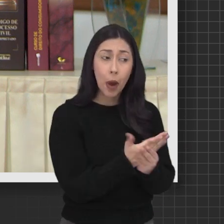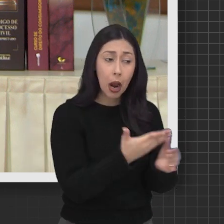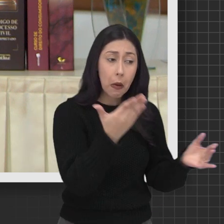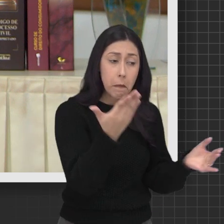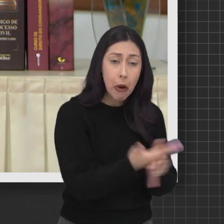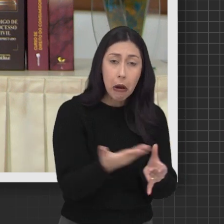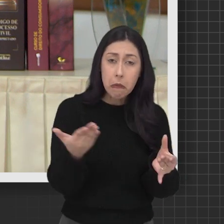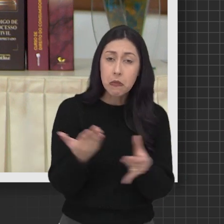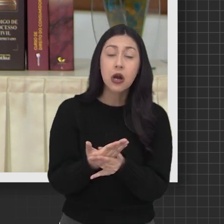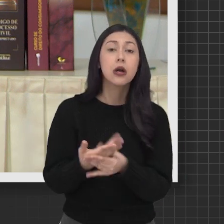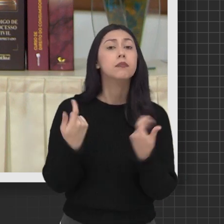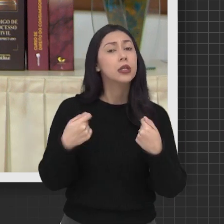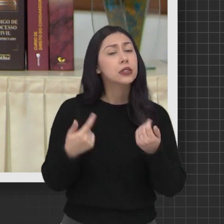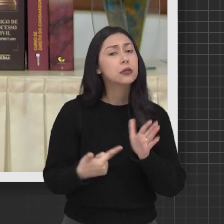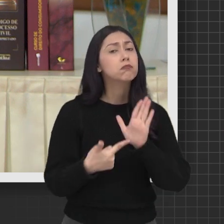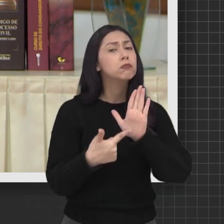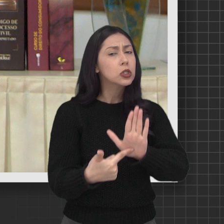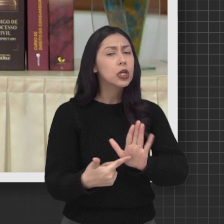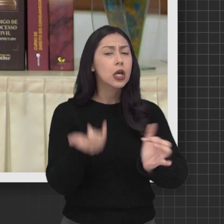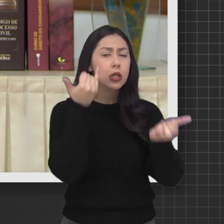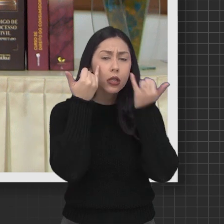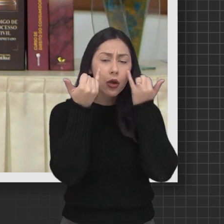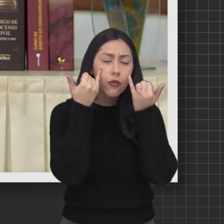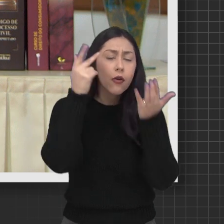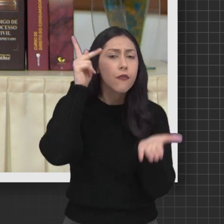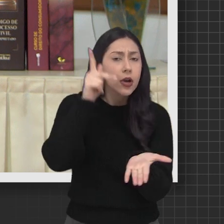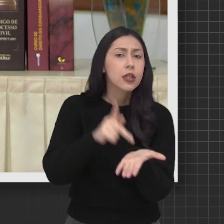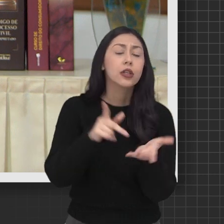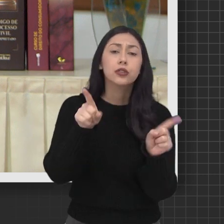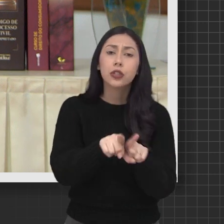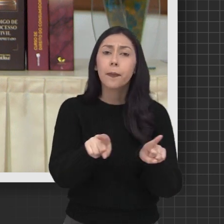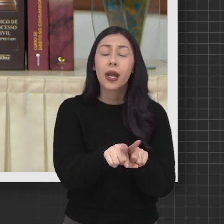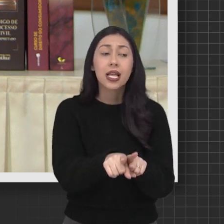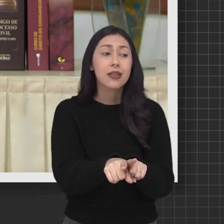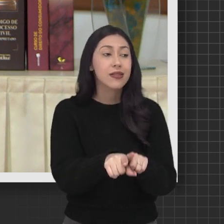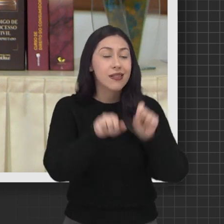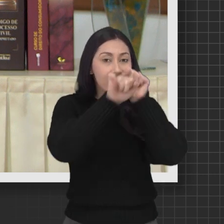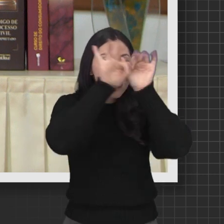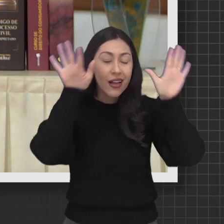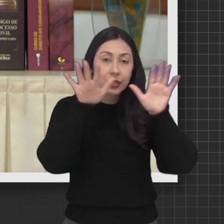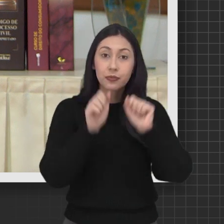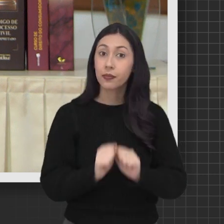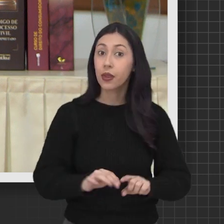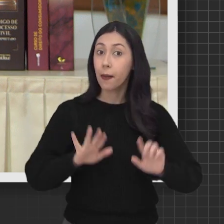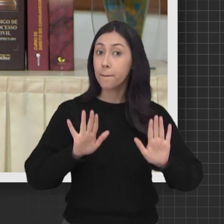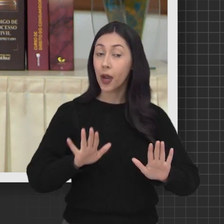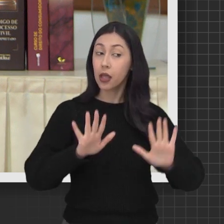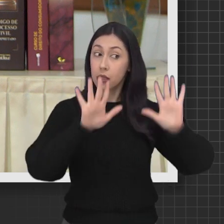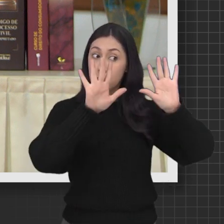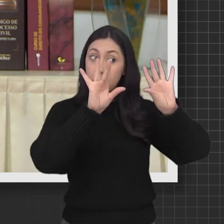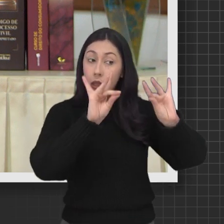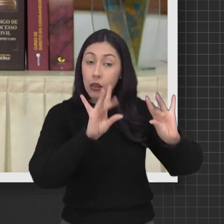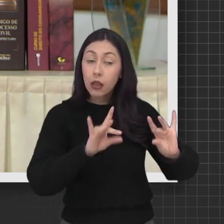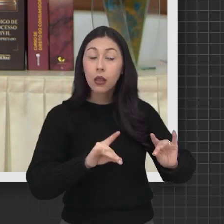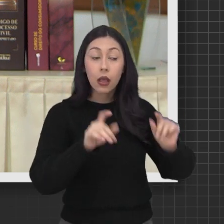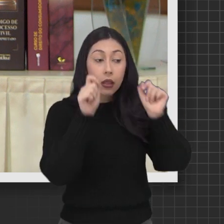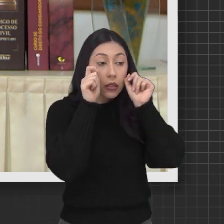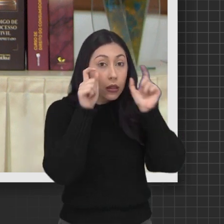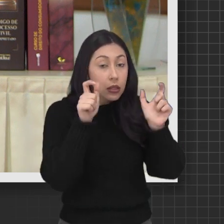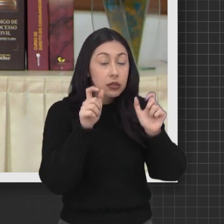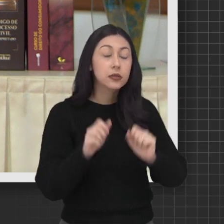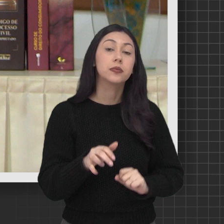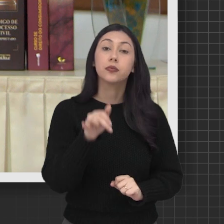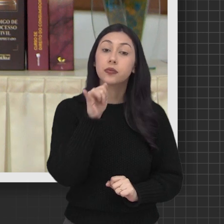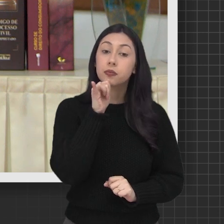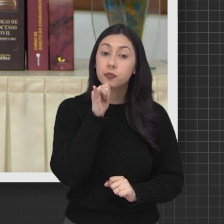Reforçando também a questão da transparência e da acessibilidade às informações, alguns detalhes eles merecem atenção, como